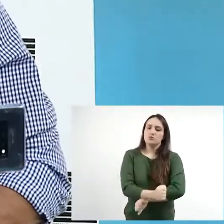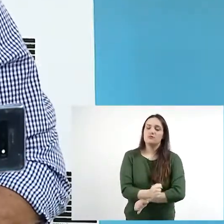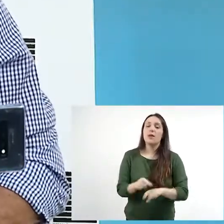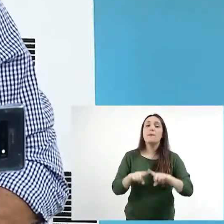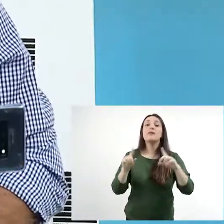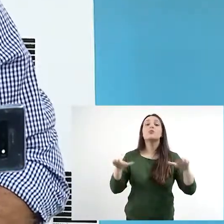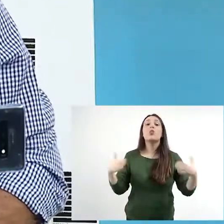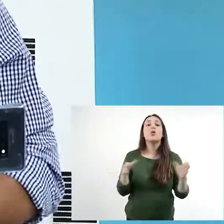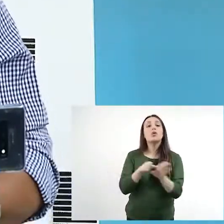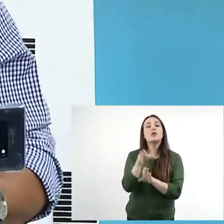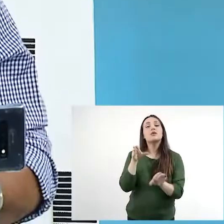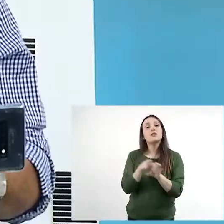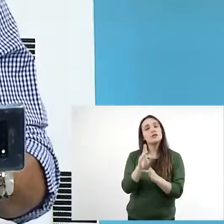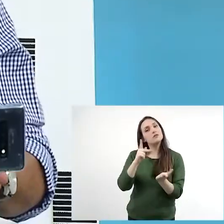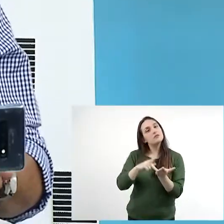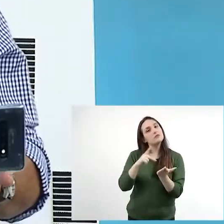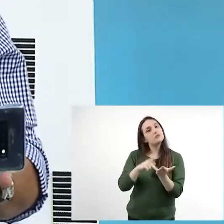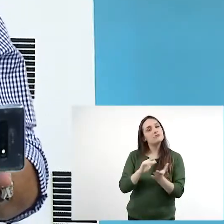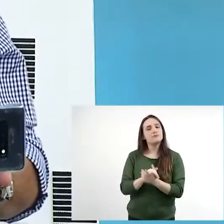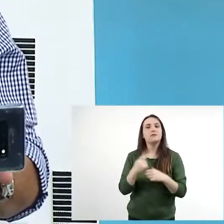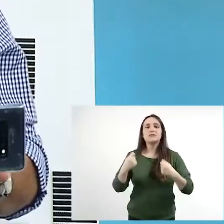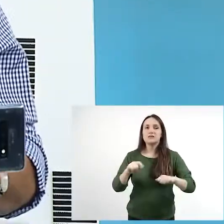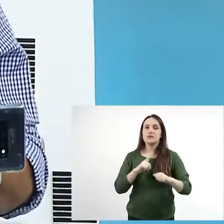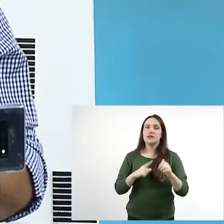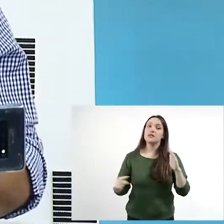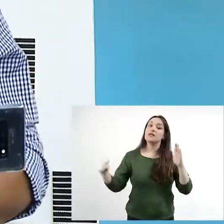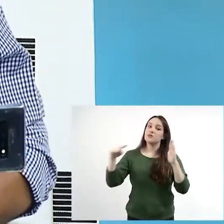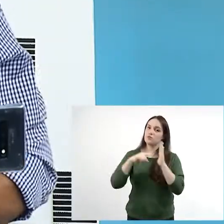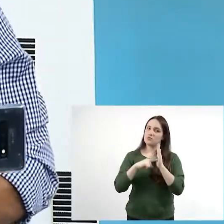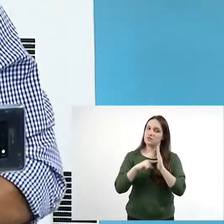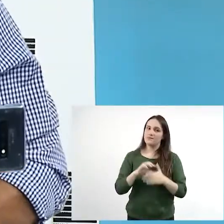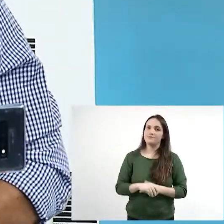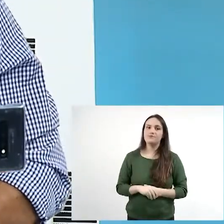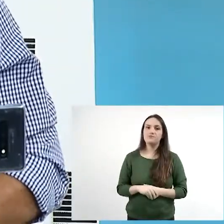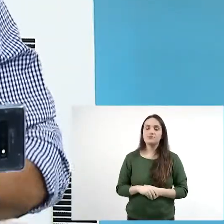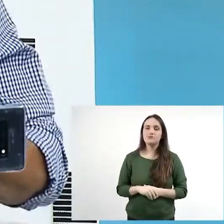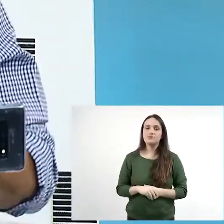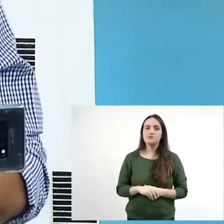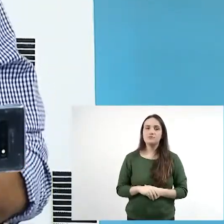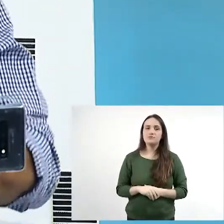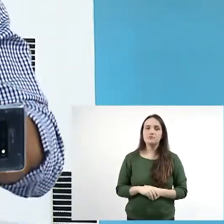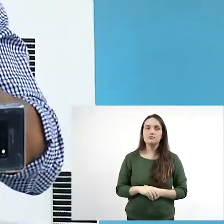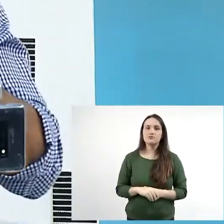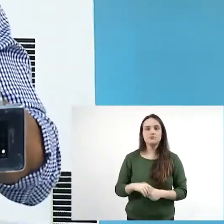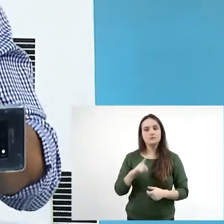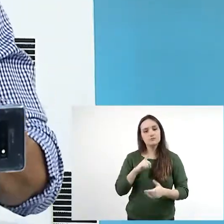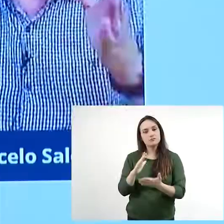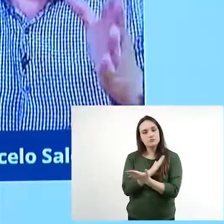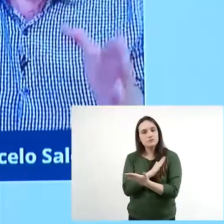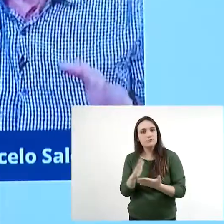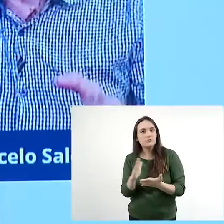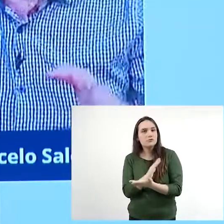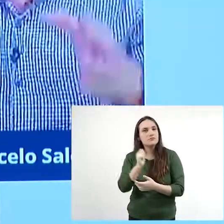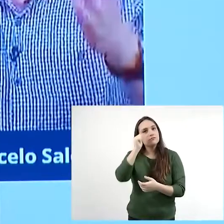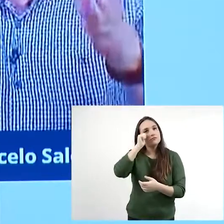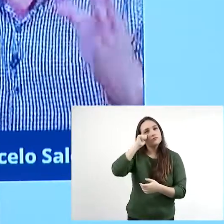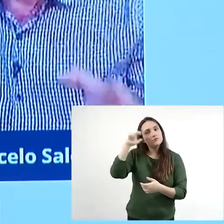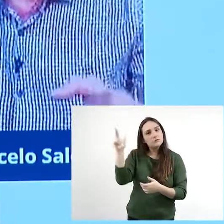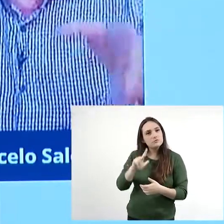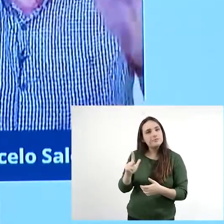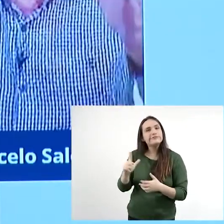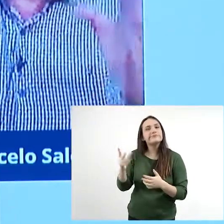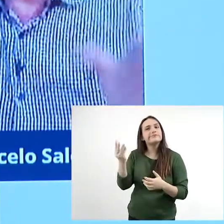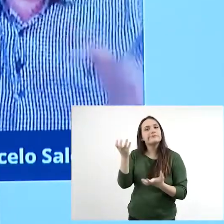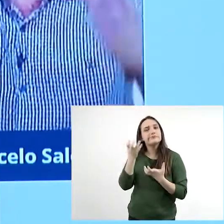PROCON? Primeiro, a denúncia. Como você bem disse, alguns espertalhões insistem